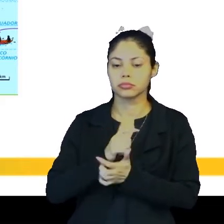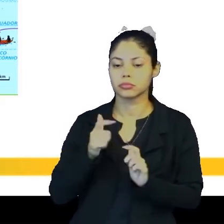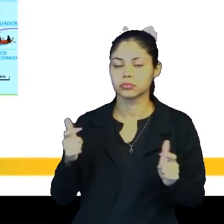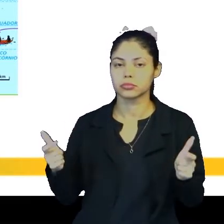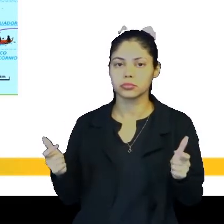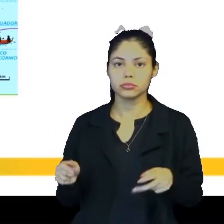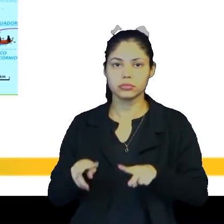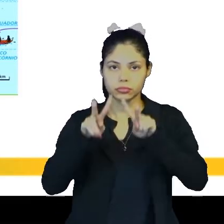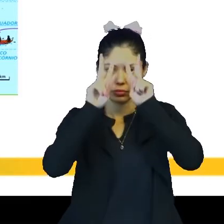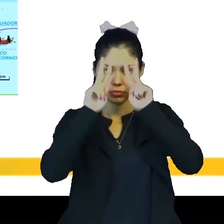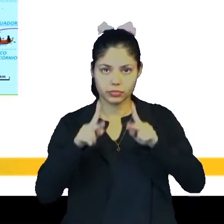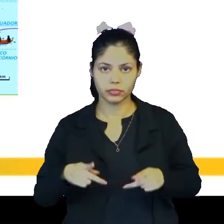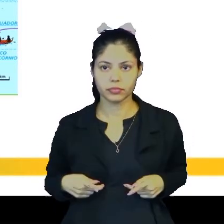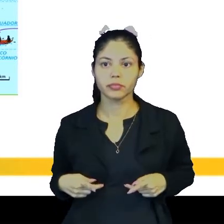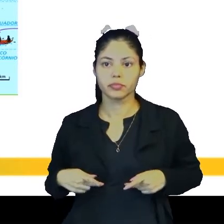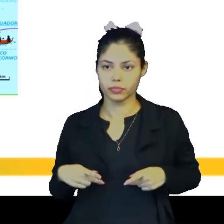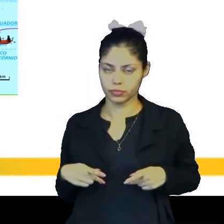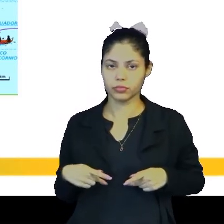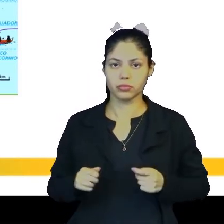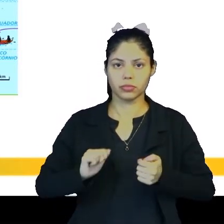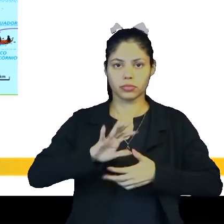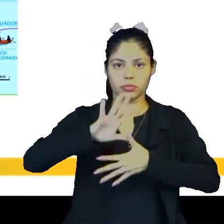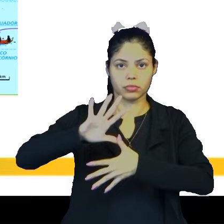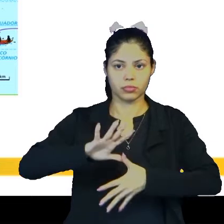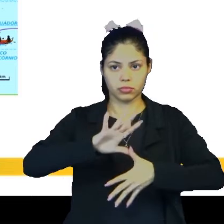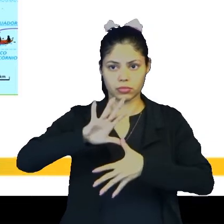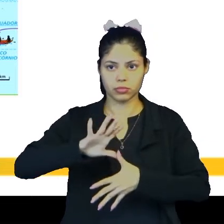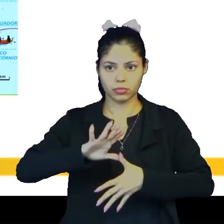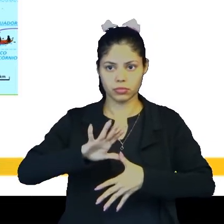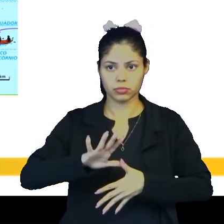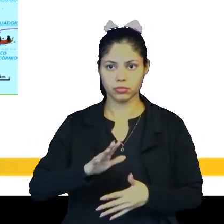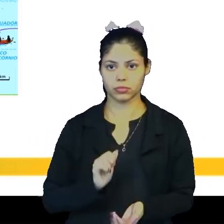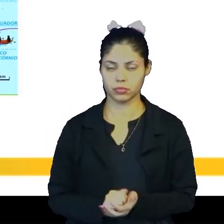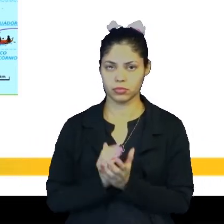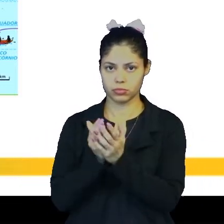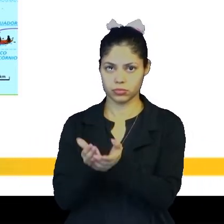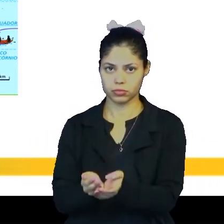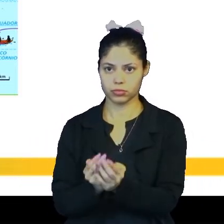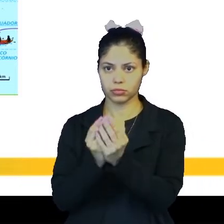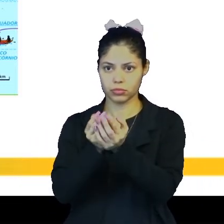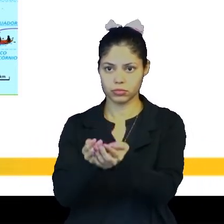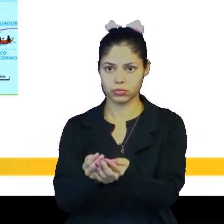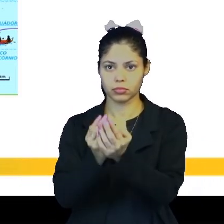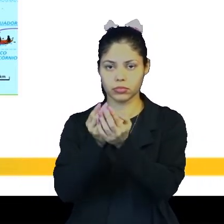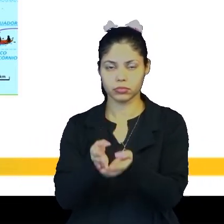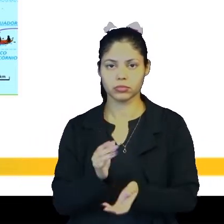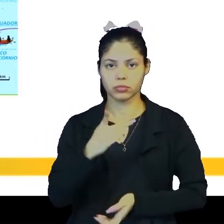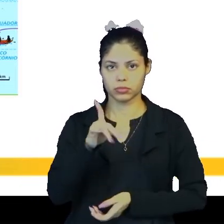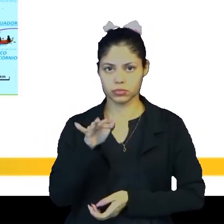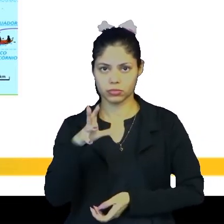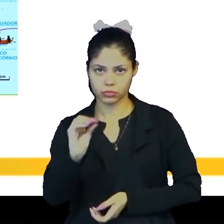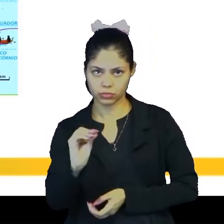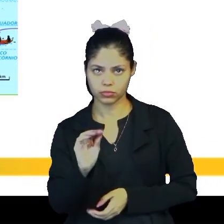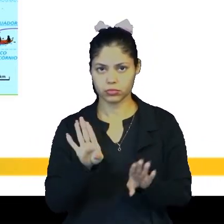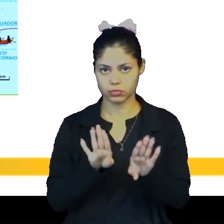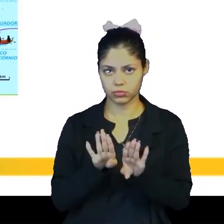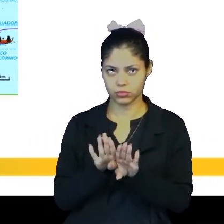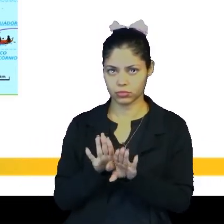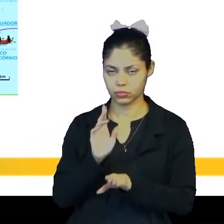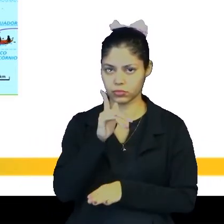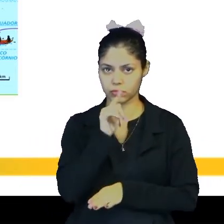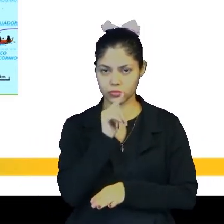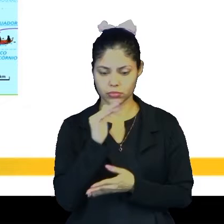migratórias de seres humanos que teriam chegado à América por via marítima, navegando do Oceano Pacífico e também pelo